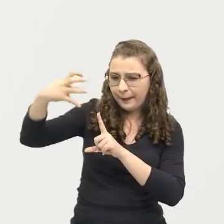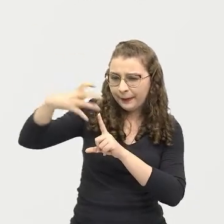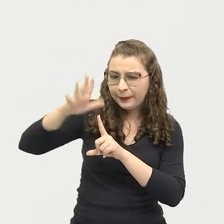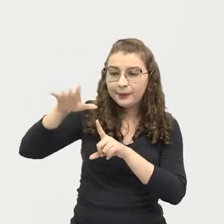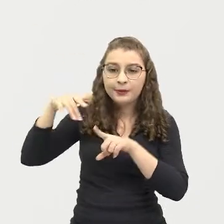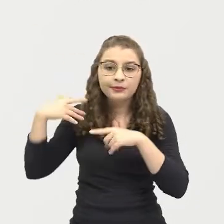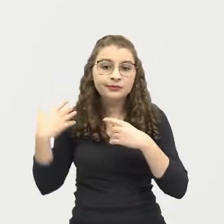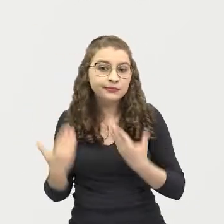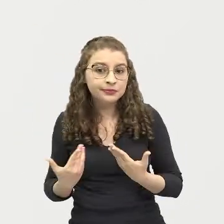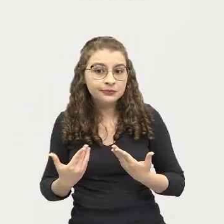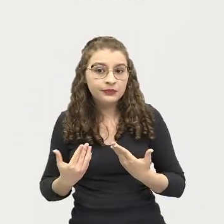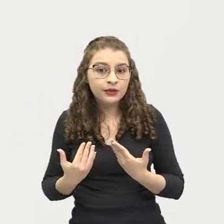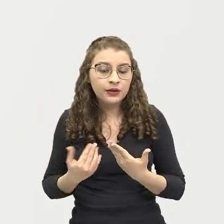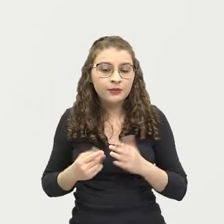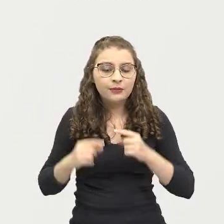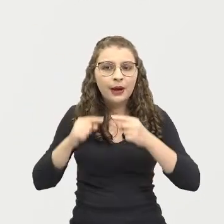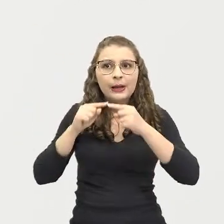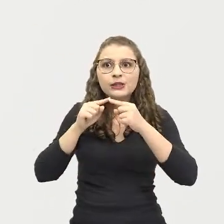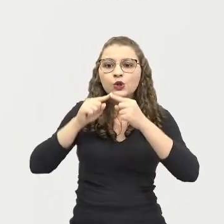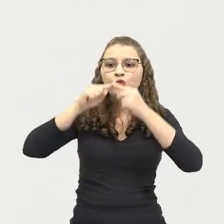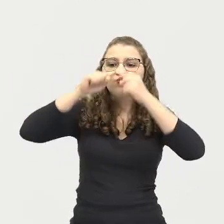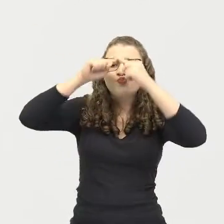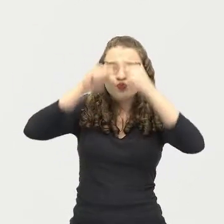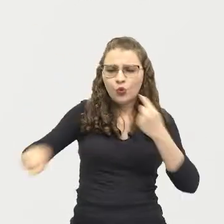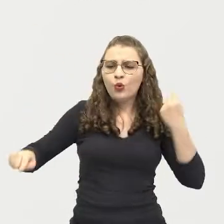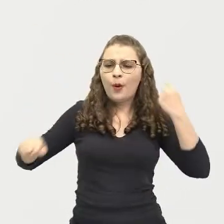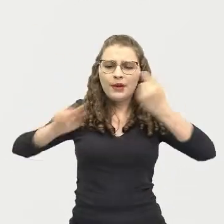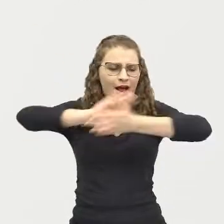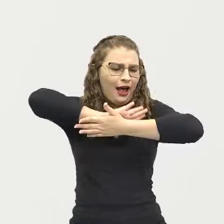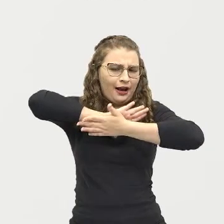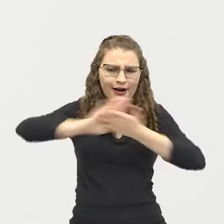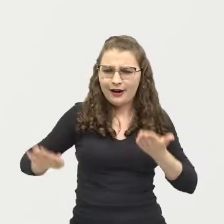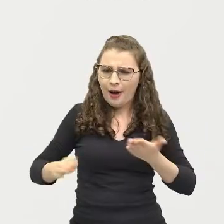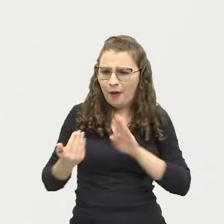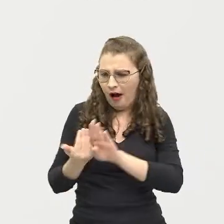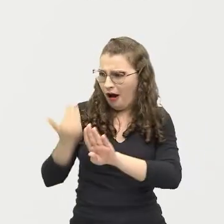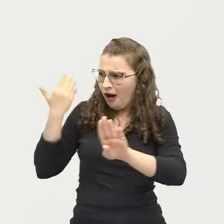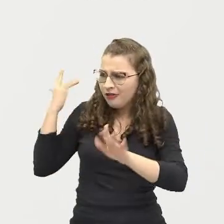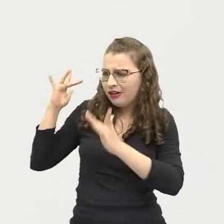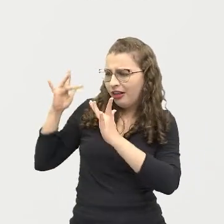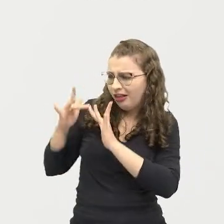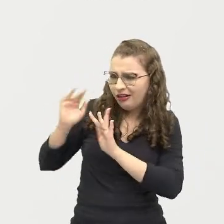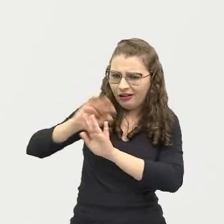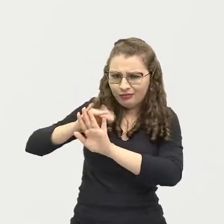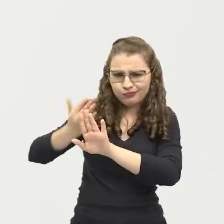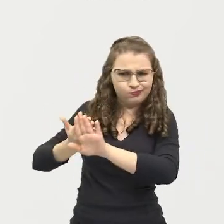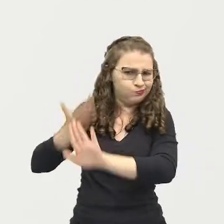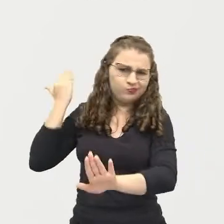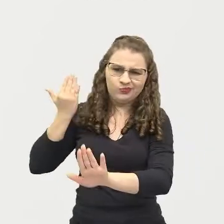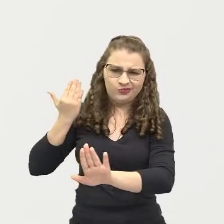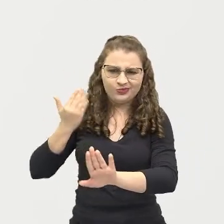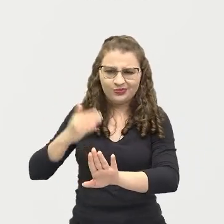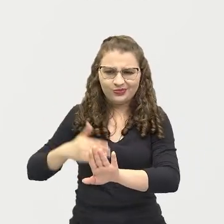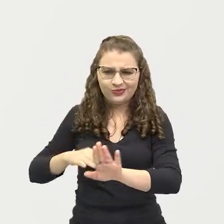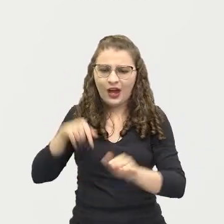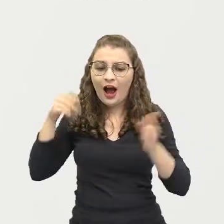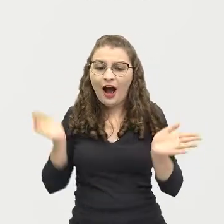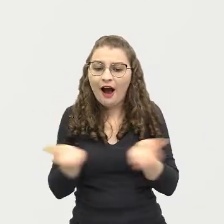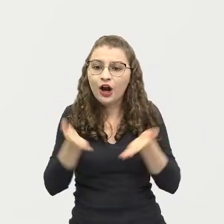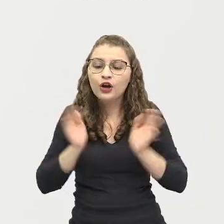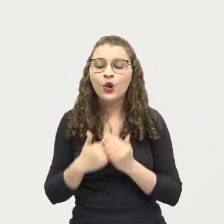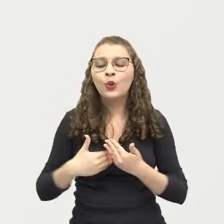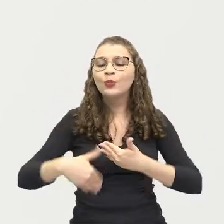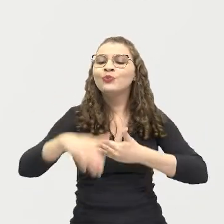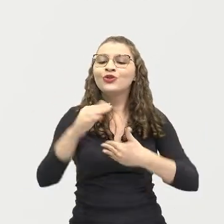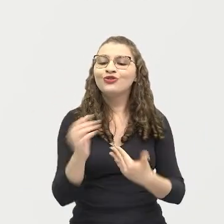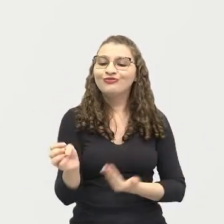ela veio aí para romper com tudo, né? Romper com o clássico, romper com a forma antiga de se fazer